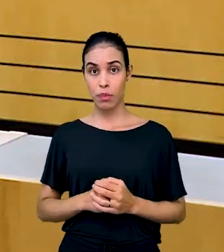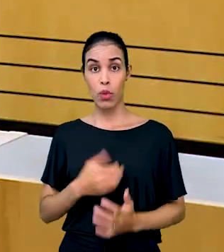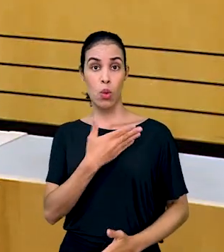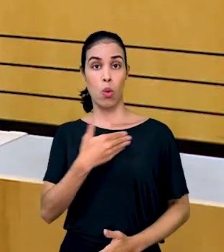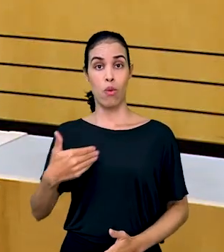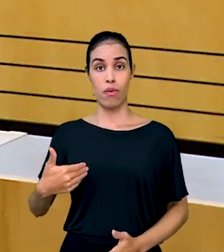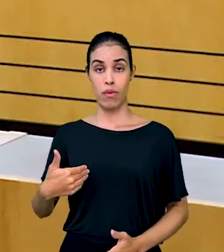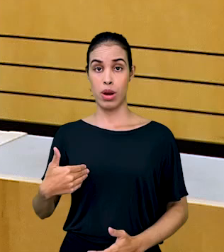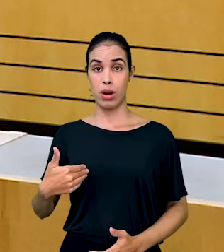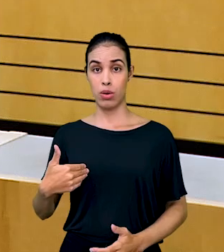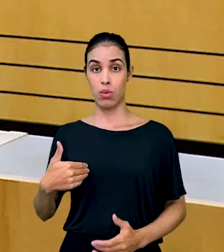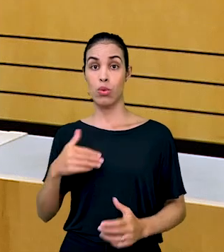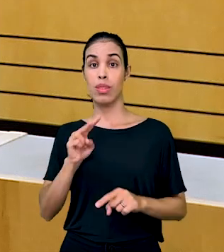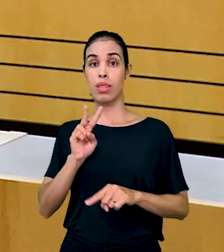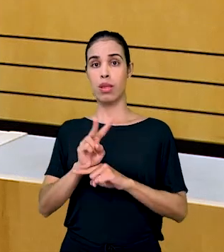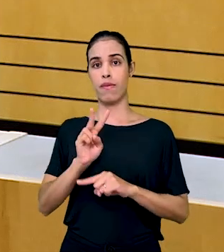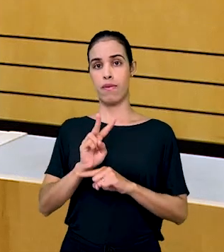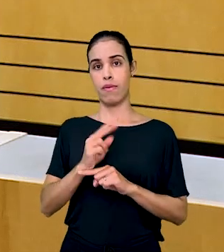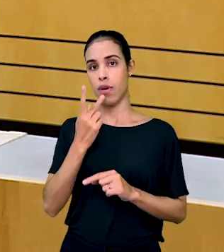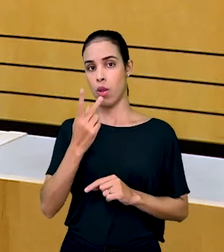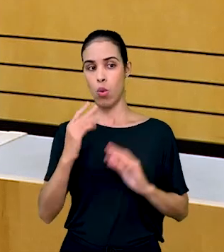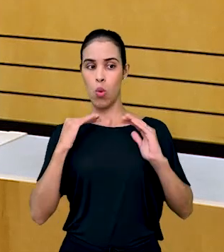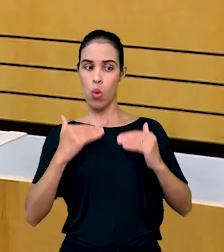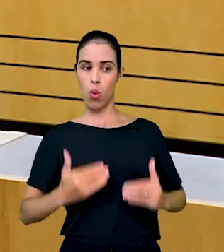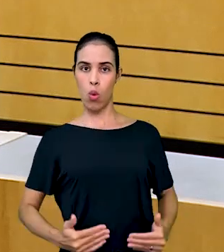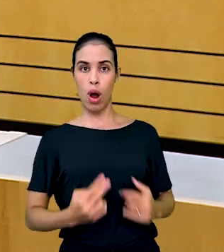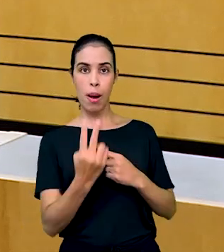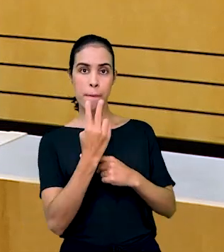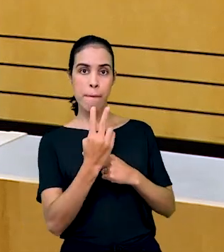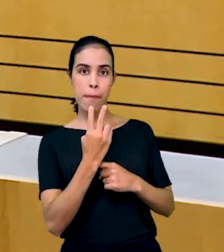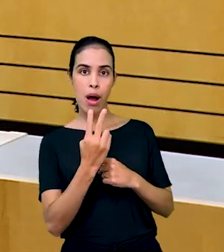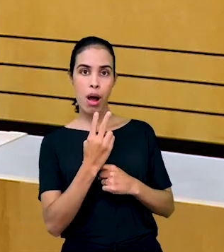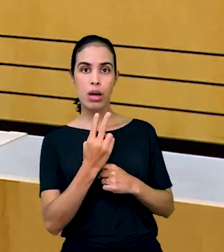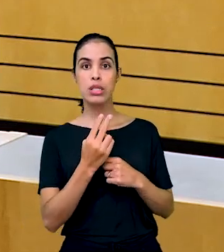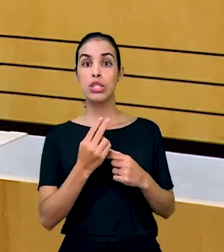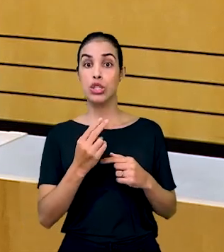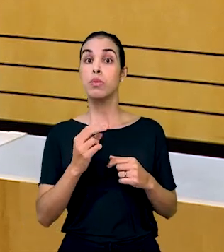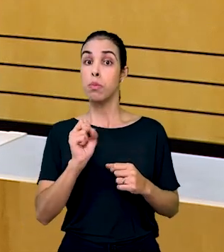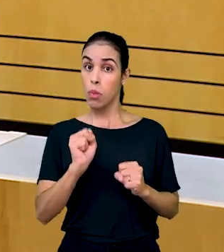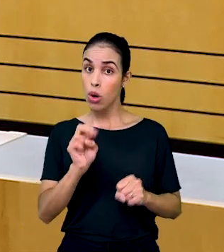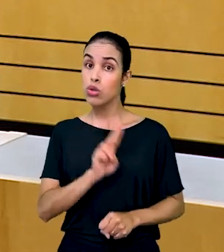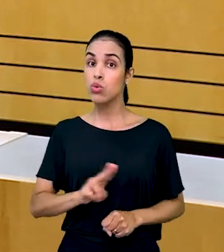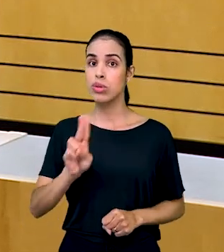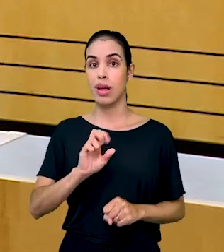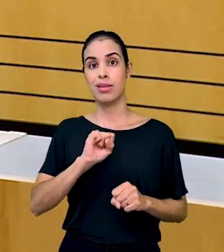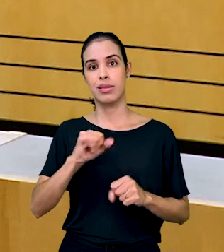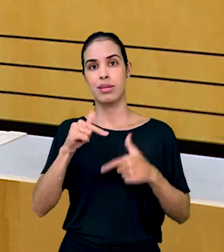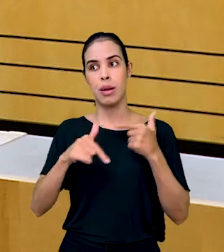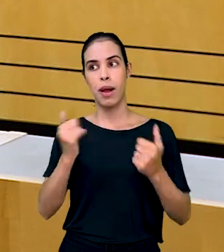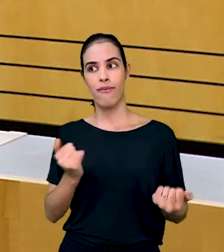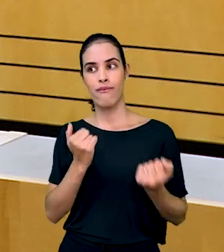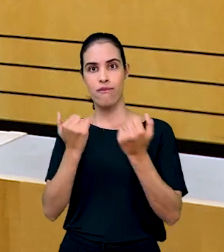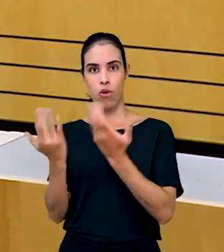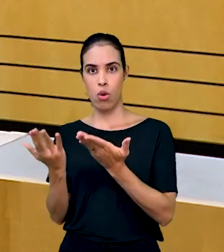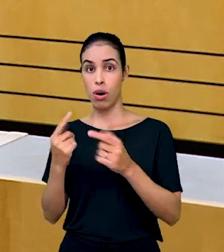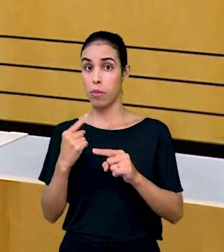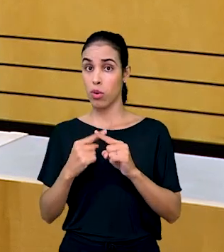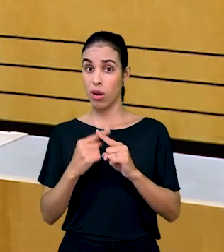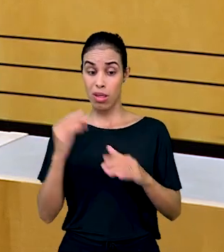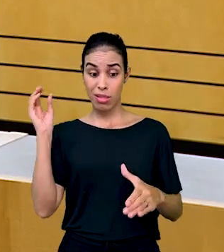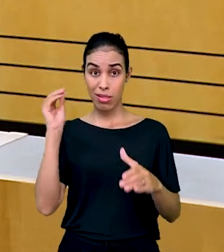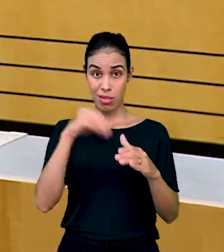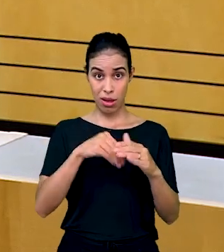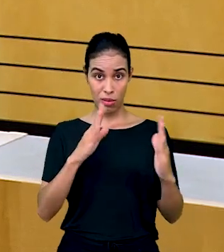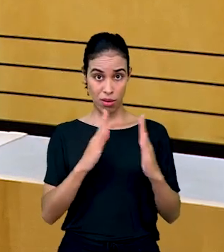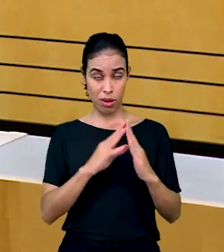Estado argumentou que os coletes à prova de balas eram utilizados apenas em atividades externas, porque na área